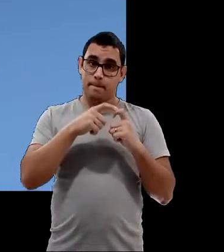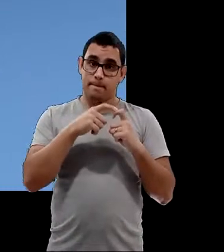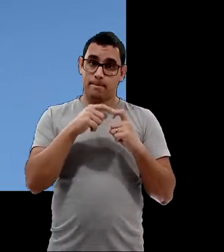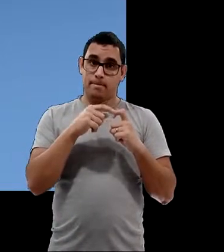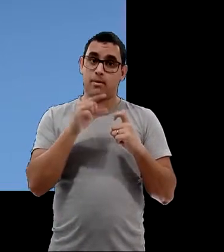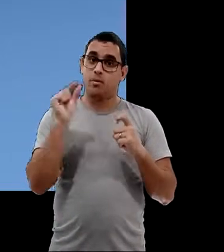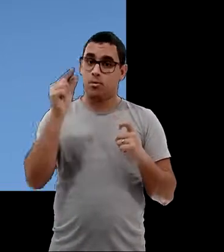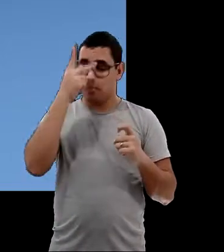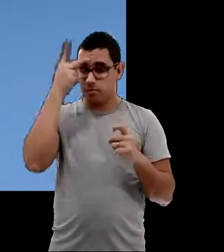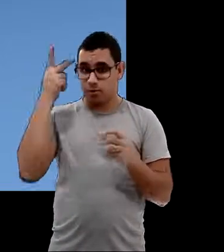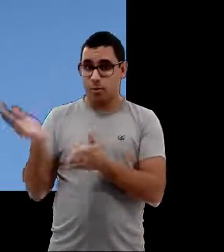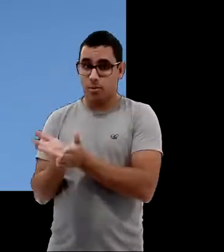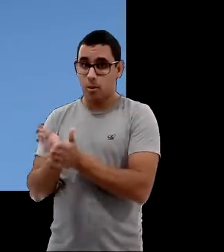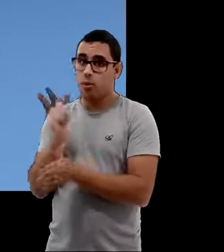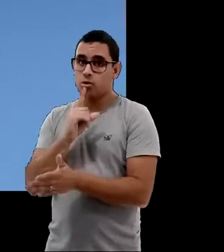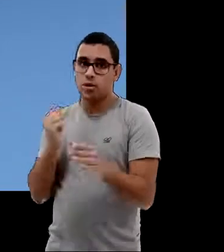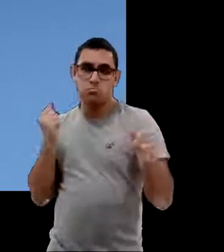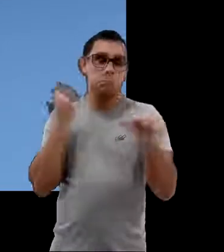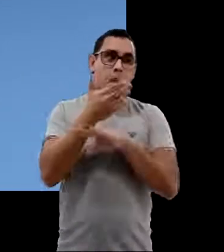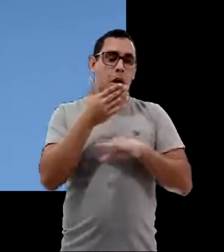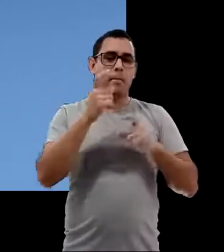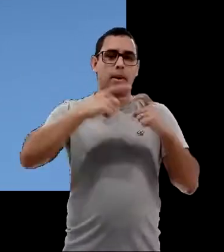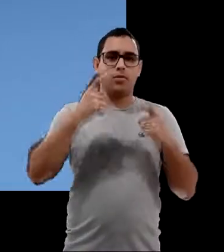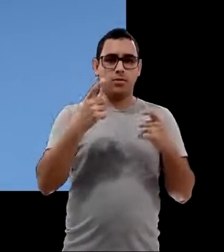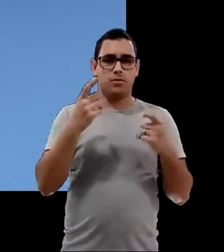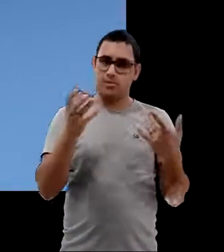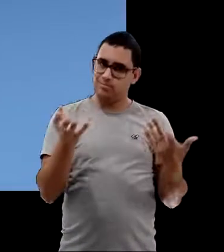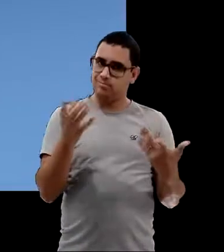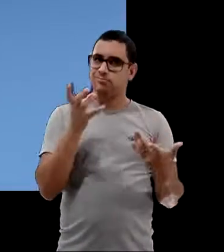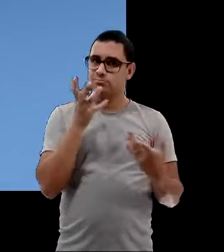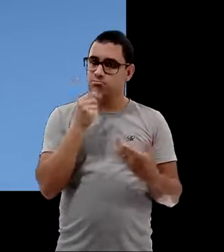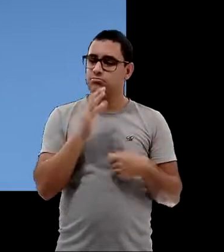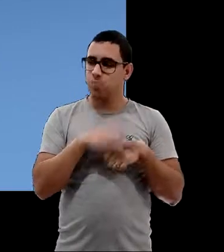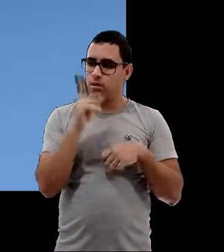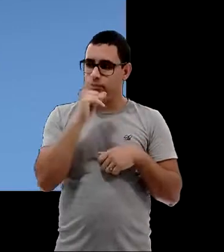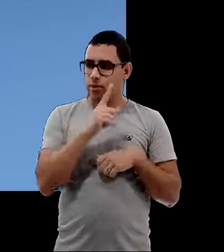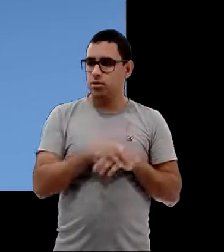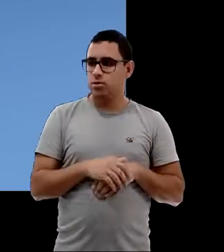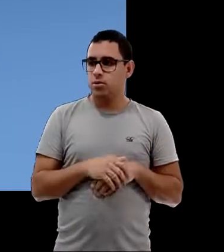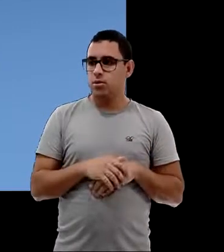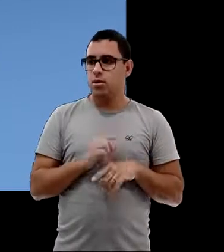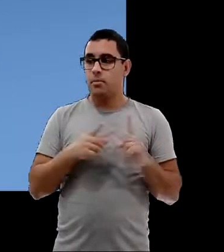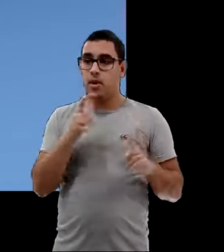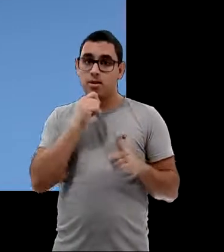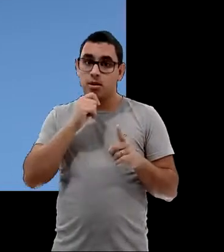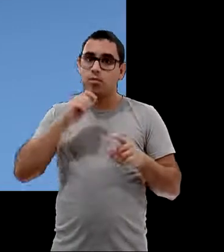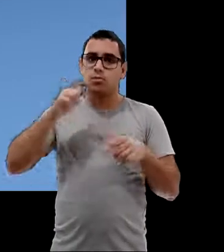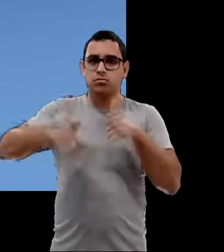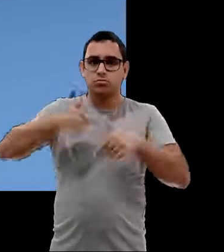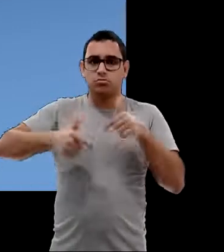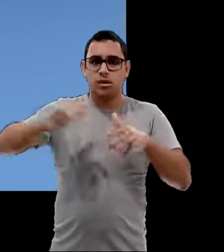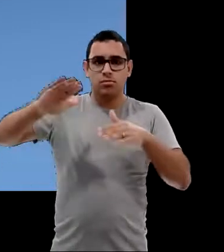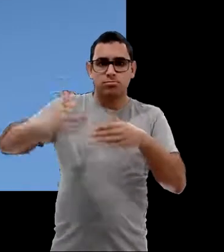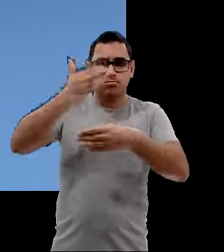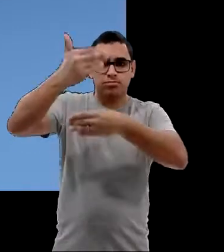exemplo, é pouco acessível a classes menos privilegiadas. Já a condição